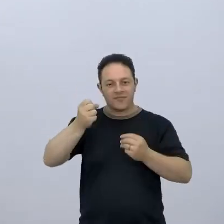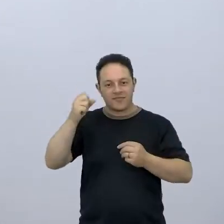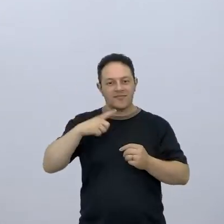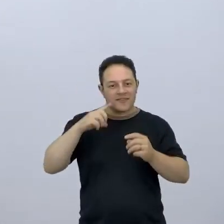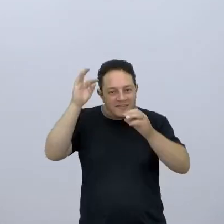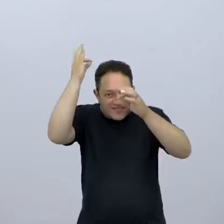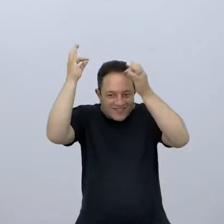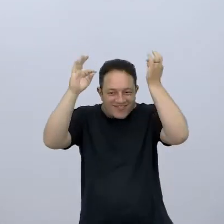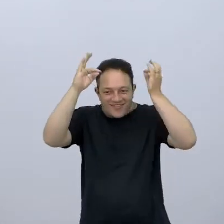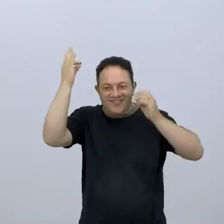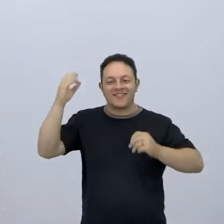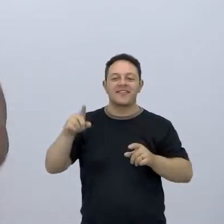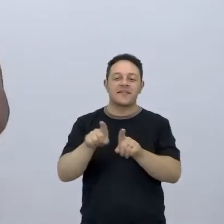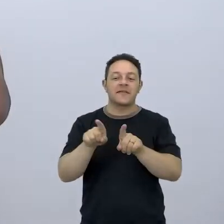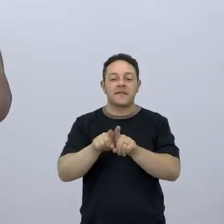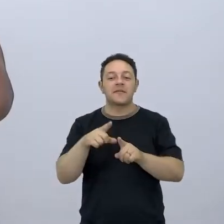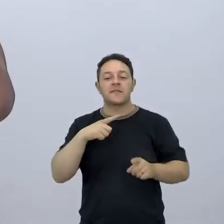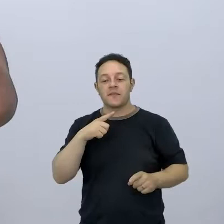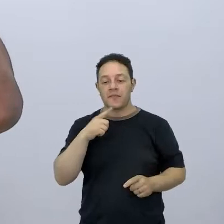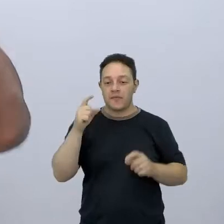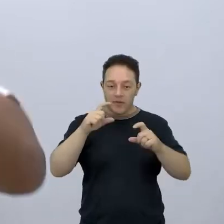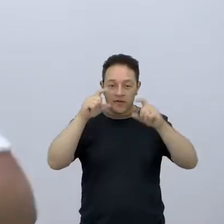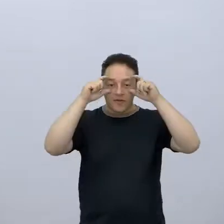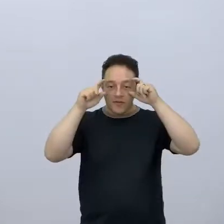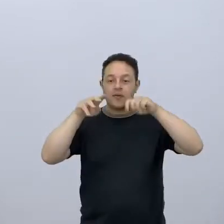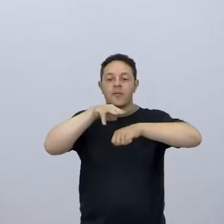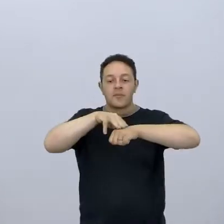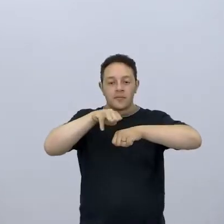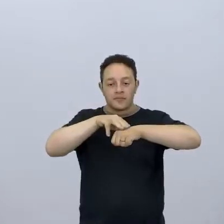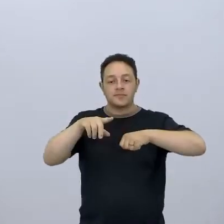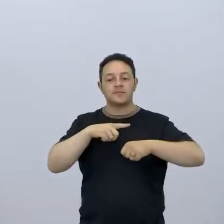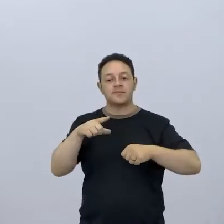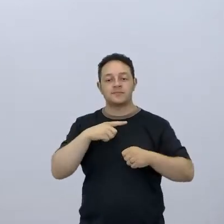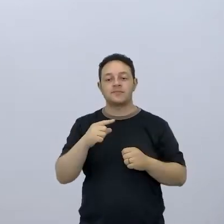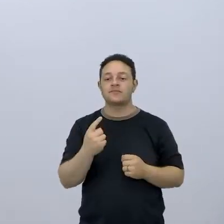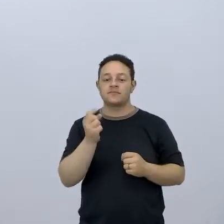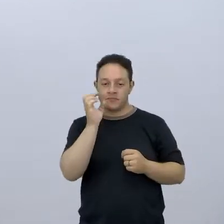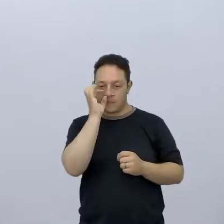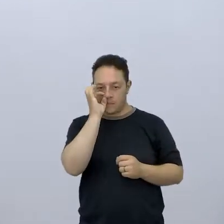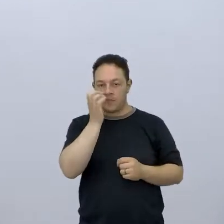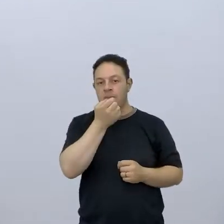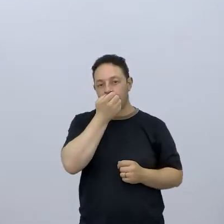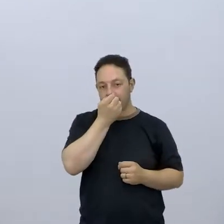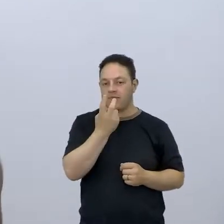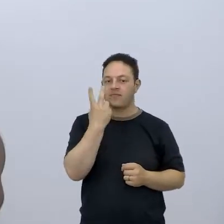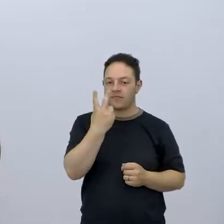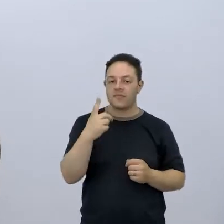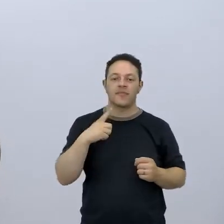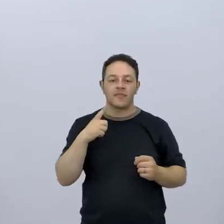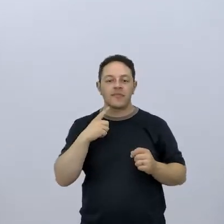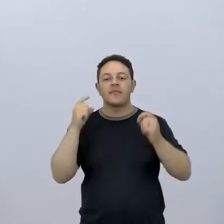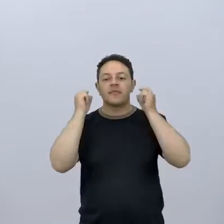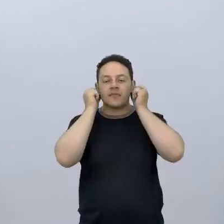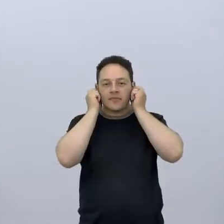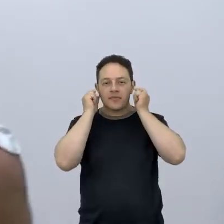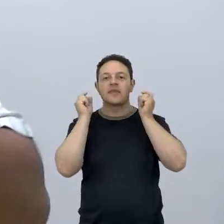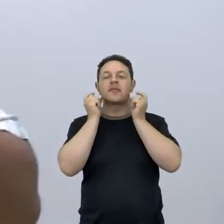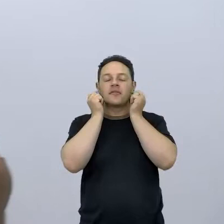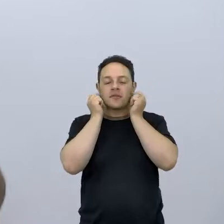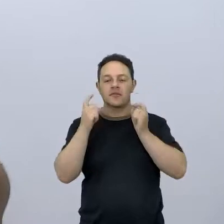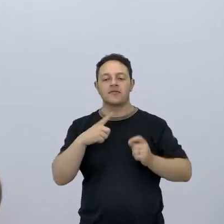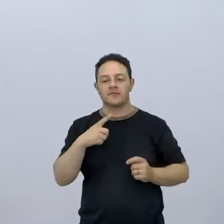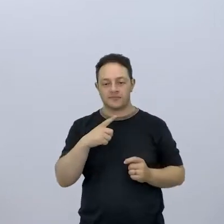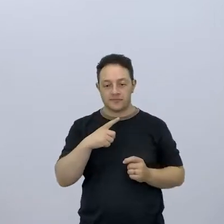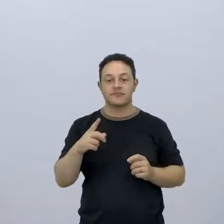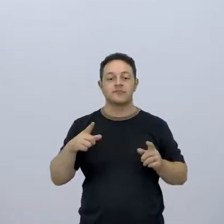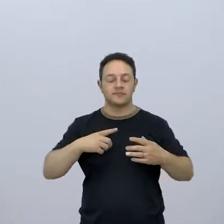luzes grisalhas. Tô usando um óculos com armação marrom. Eu tenho 2 piercings no nariz. Tenho piercings e brincos nas 2 orelhas. Eu tô com